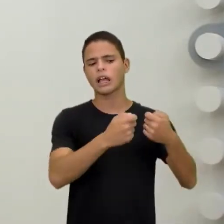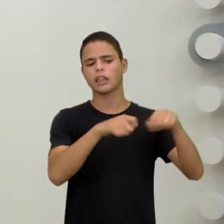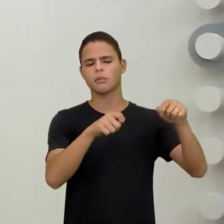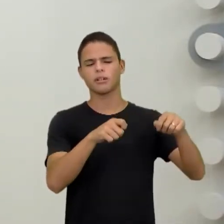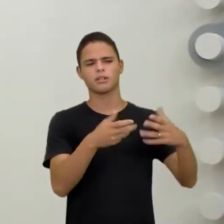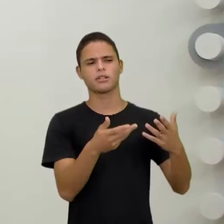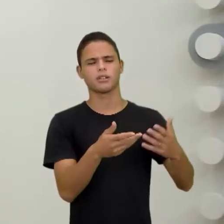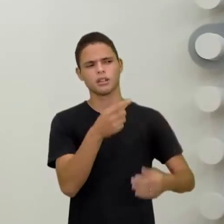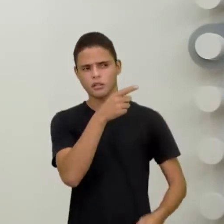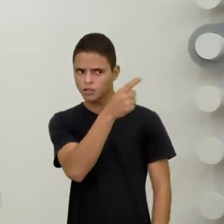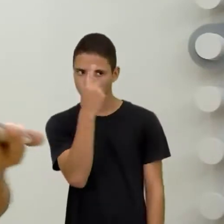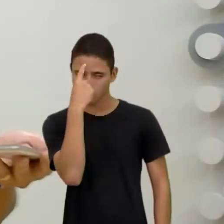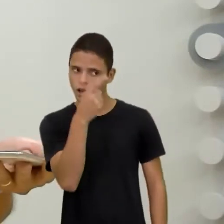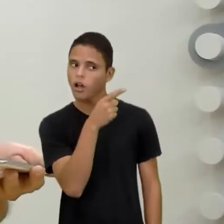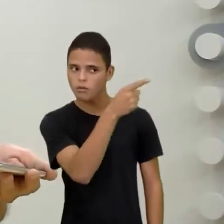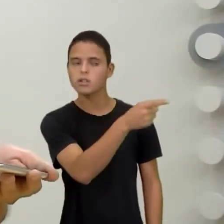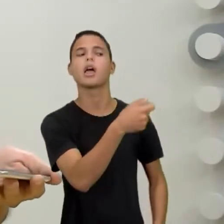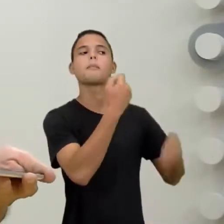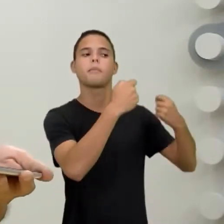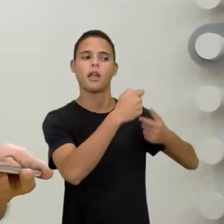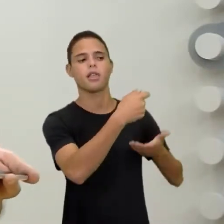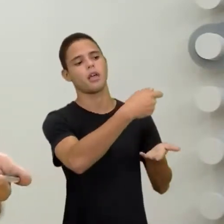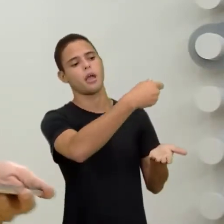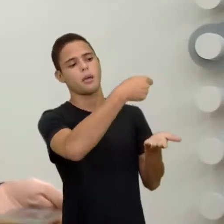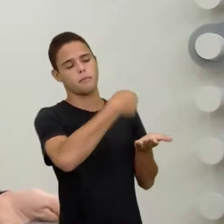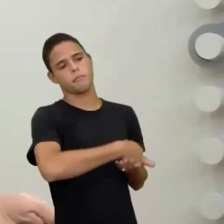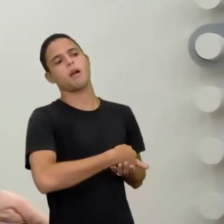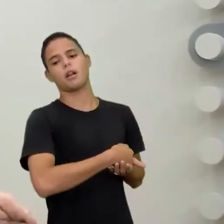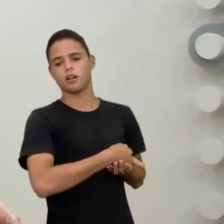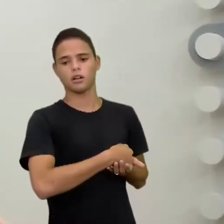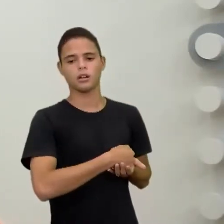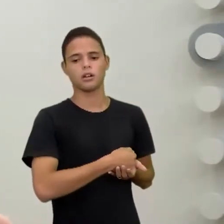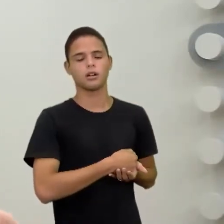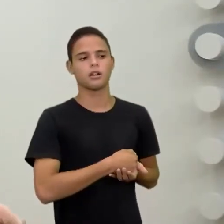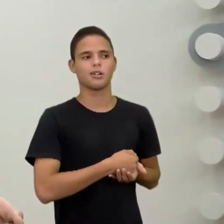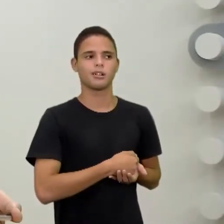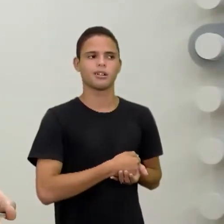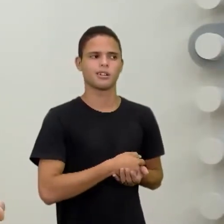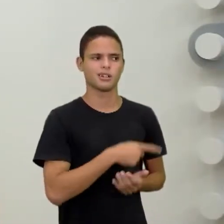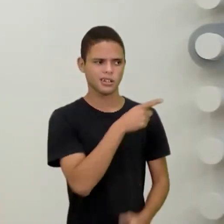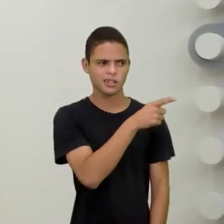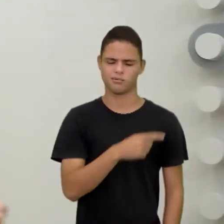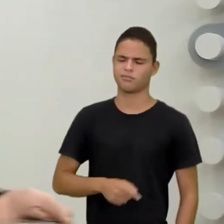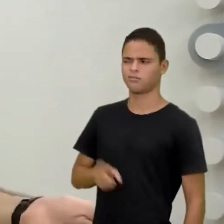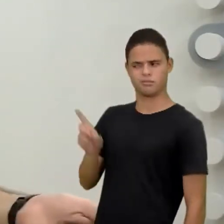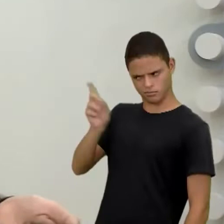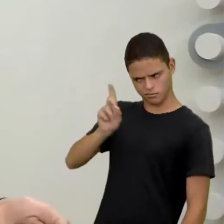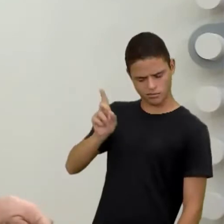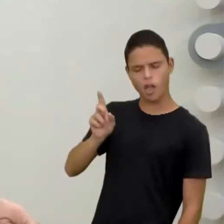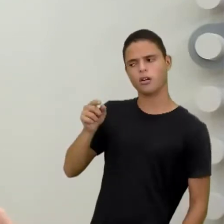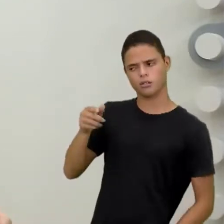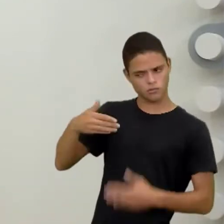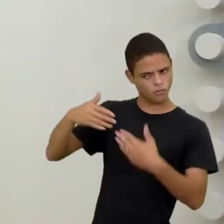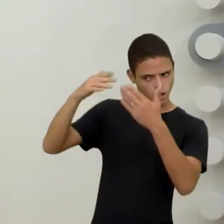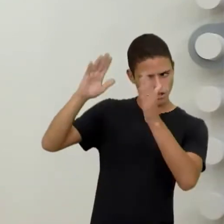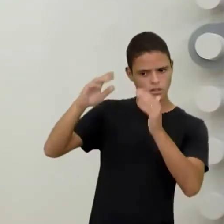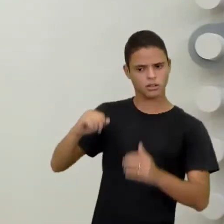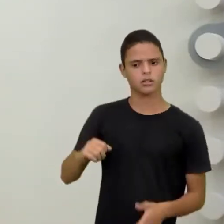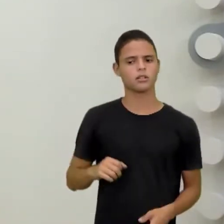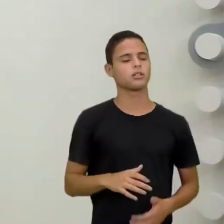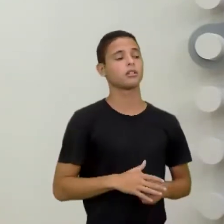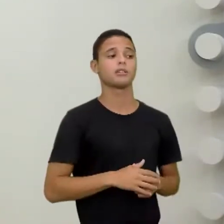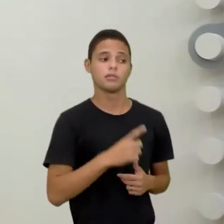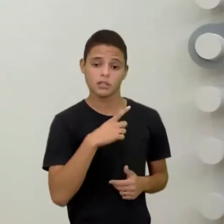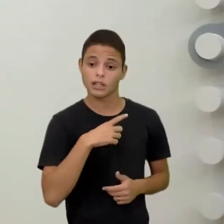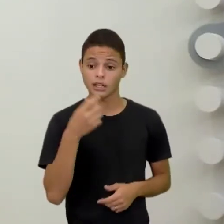acha que ele tem que te dar outro, o dono da loja. Ele acha que não, que você tem que procurar assistência técnica. Temos 2 pontos de vista e no meio